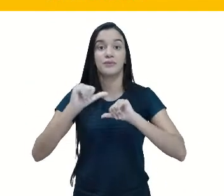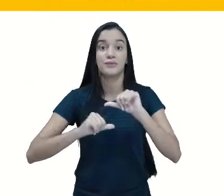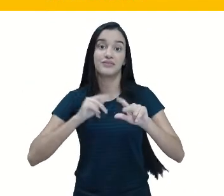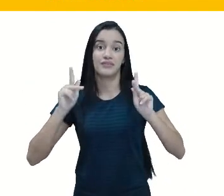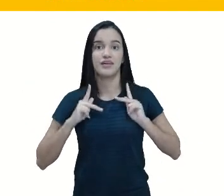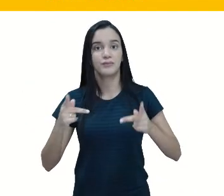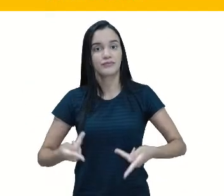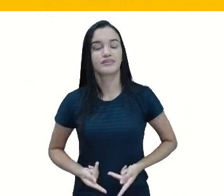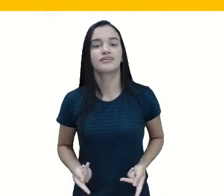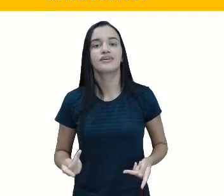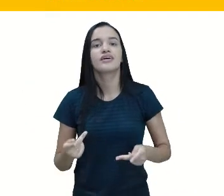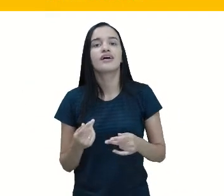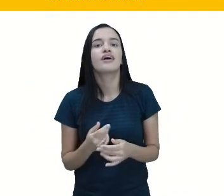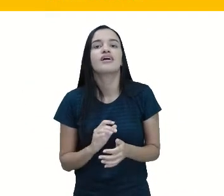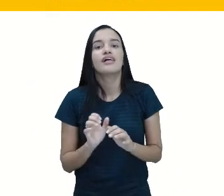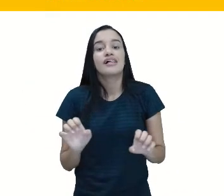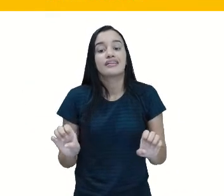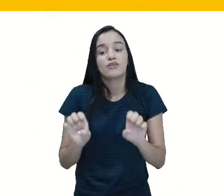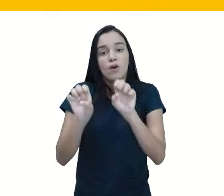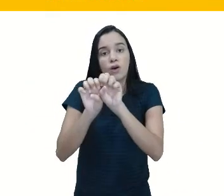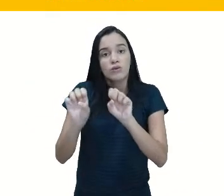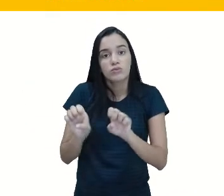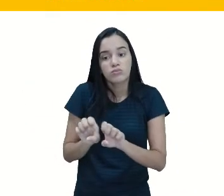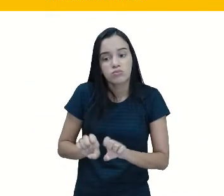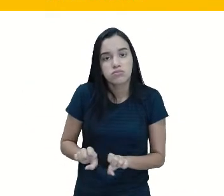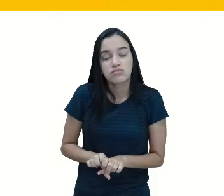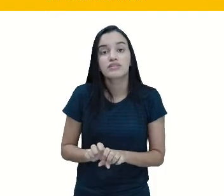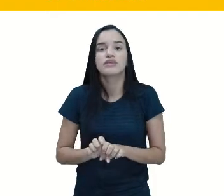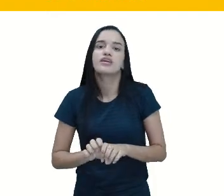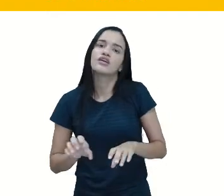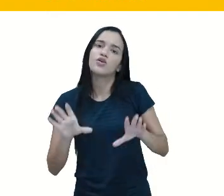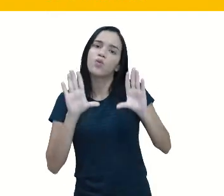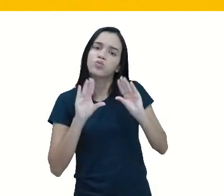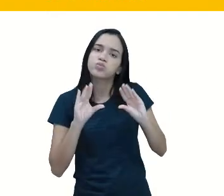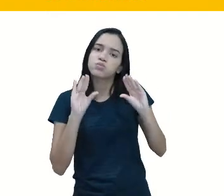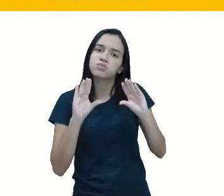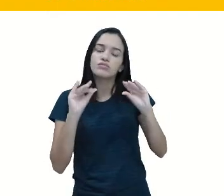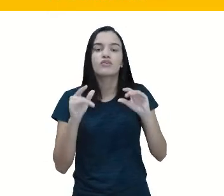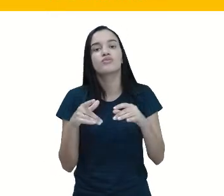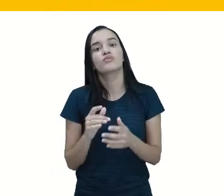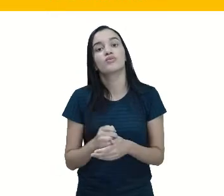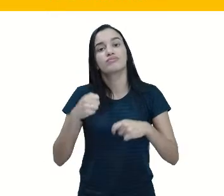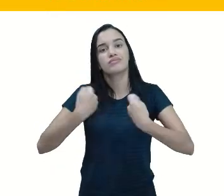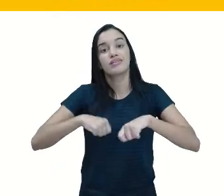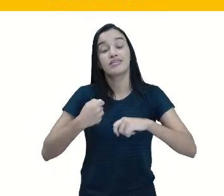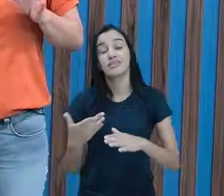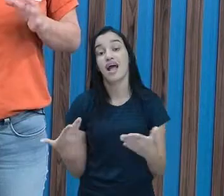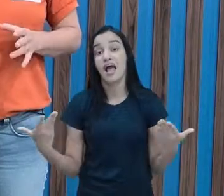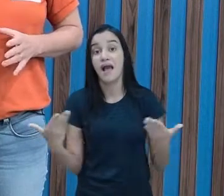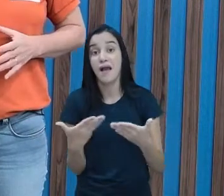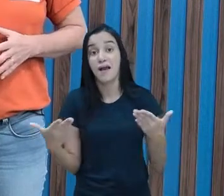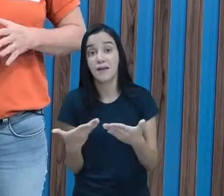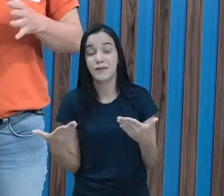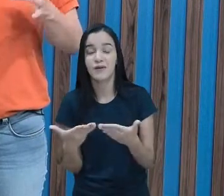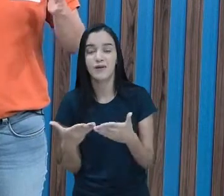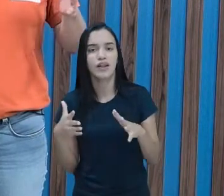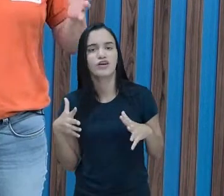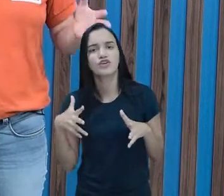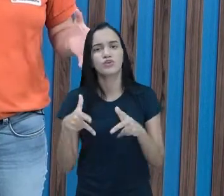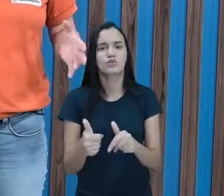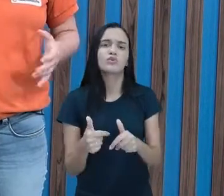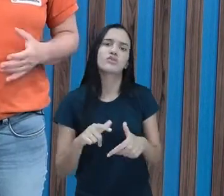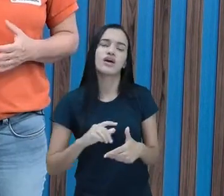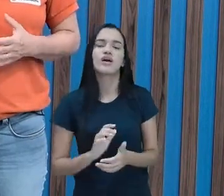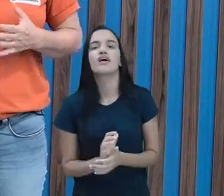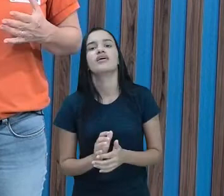humano, trazendo infraestrutura e o conforto necessário. Agora, junto com toda essa